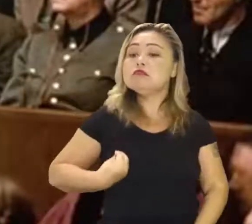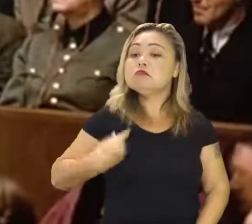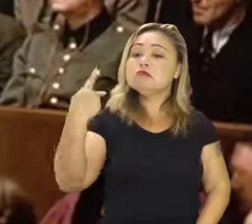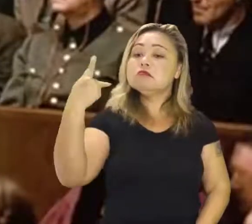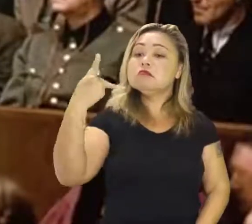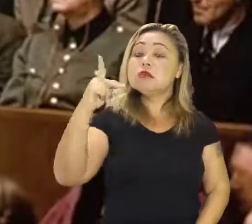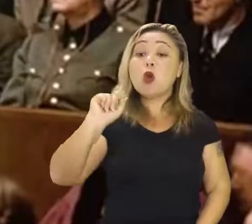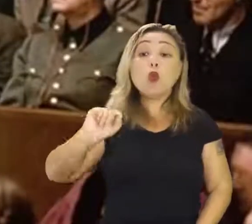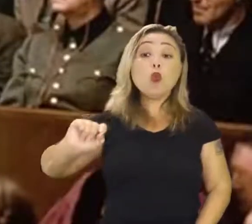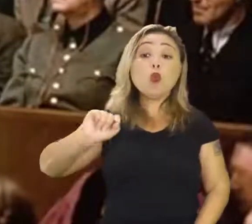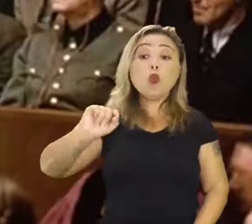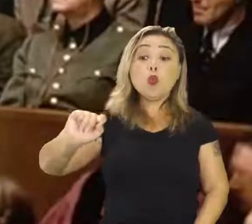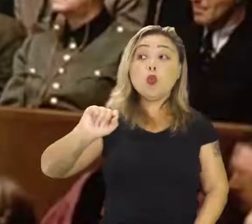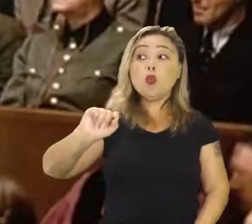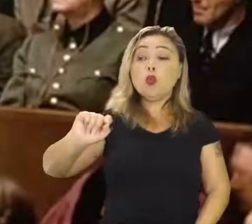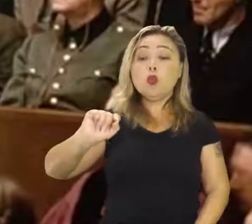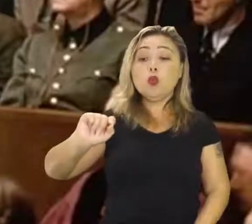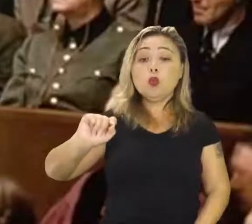O que irá